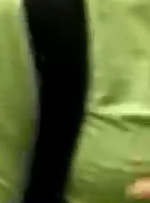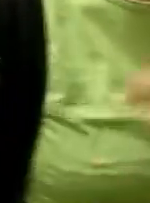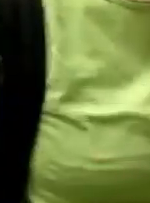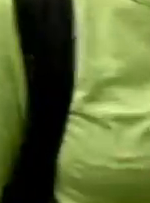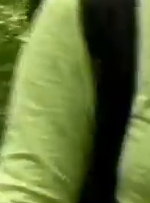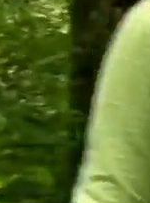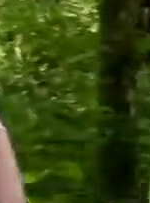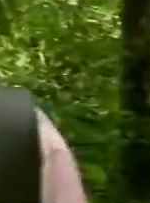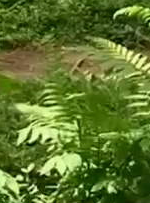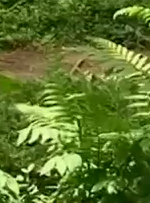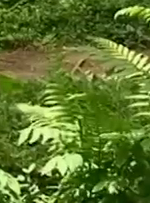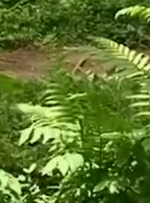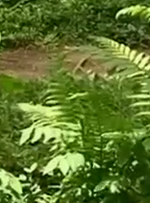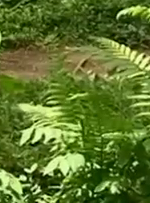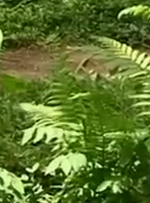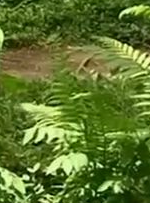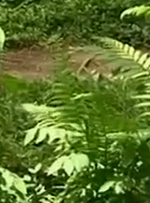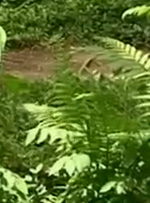serve